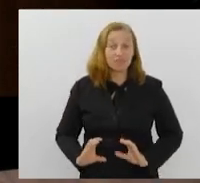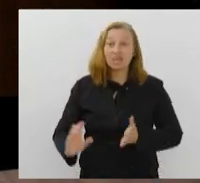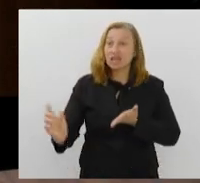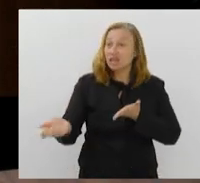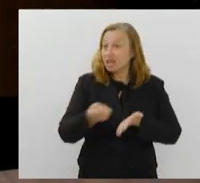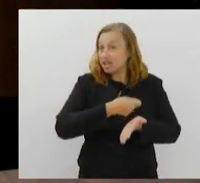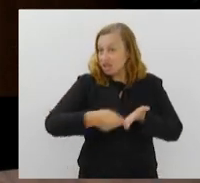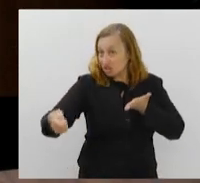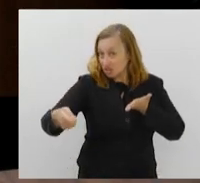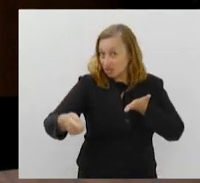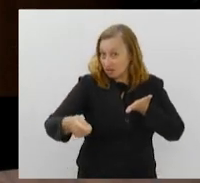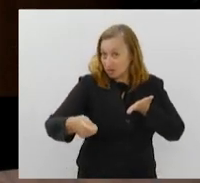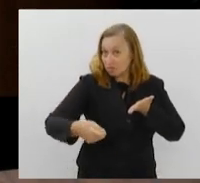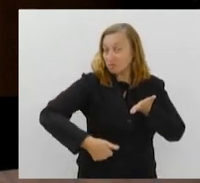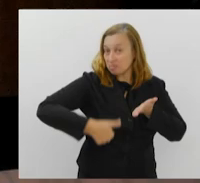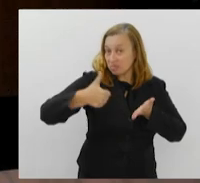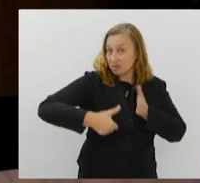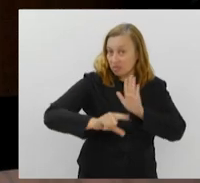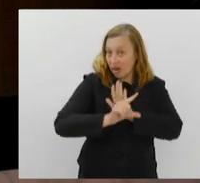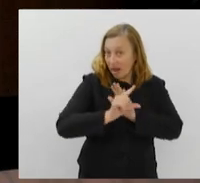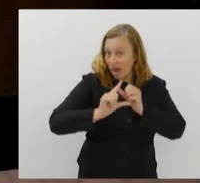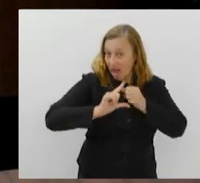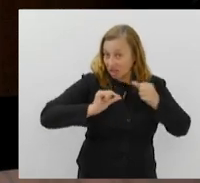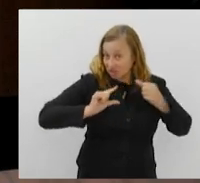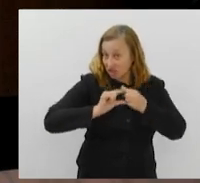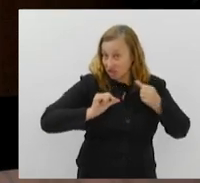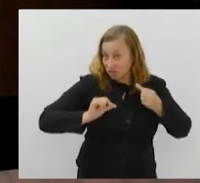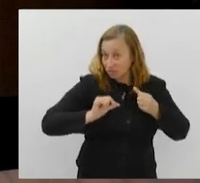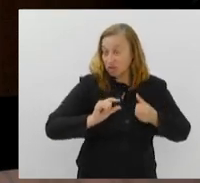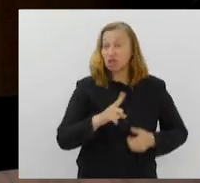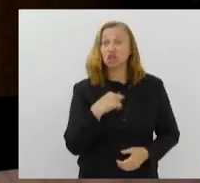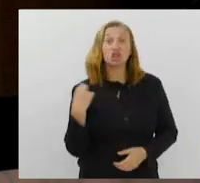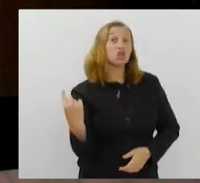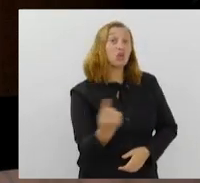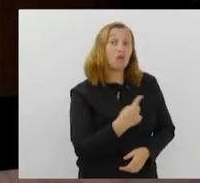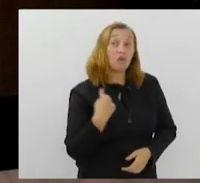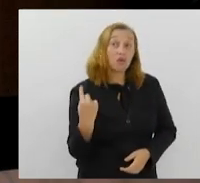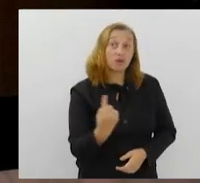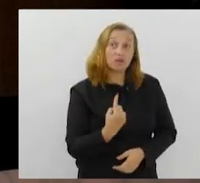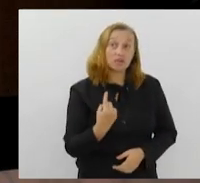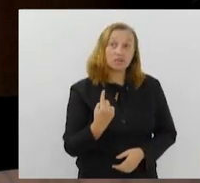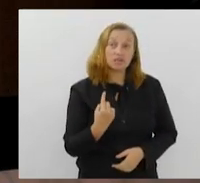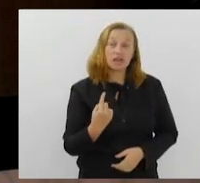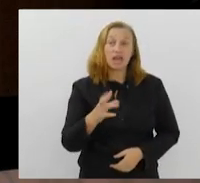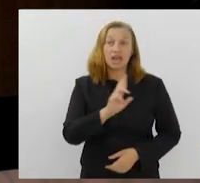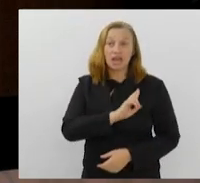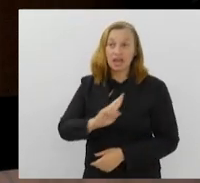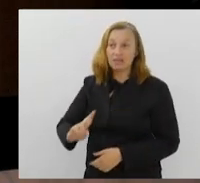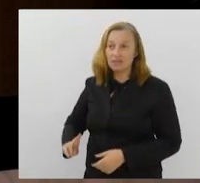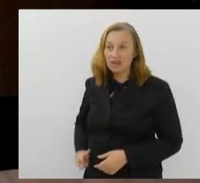escreveu no seu primeiro artigo que nós somos a República